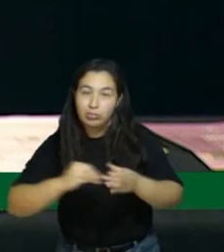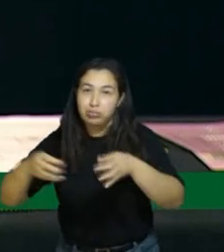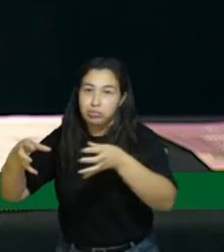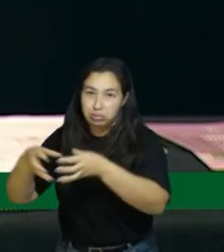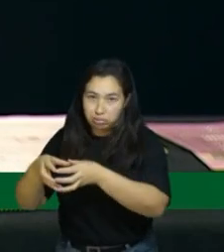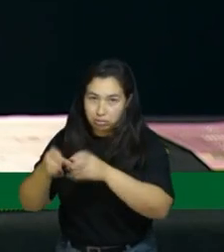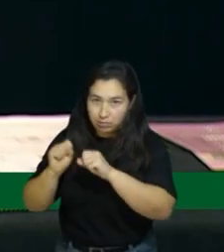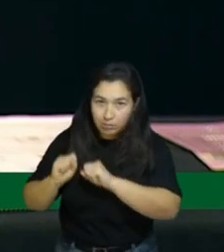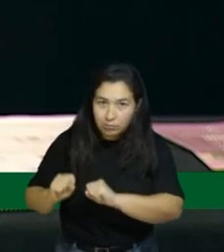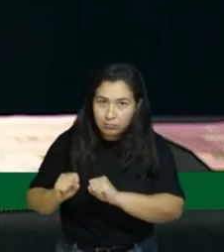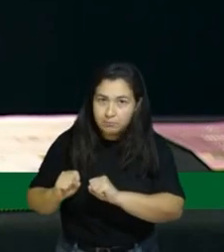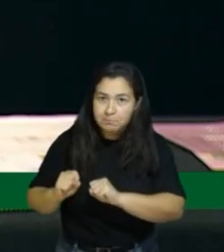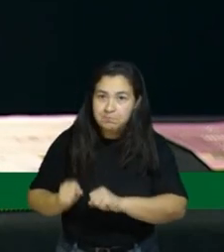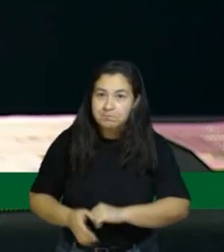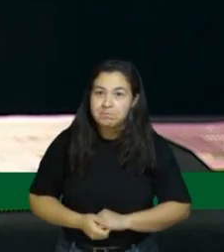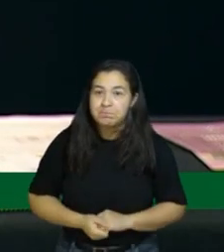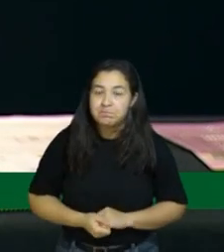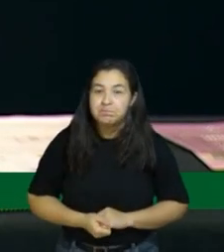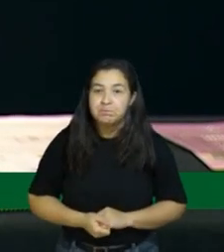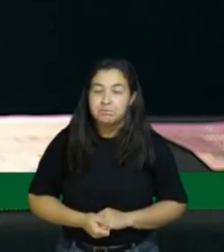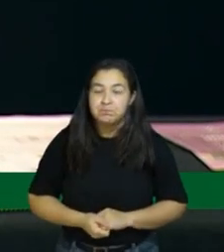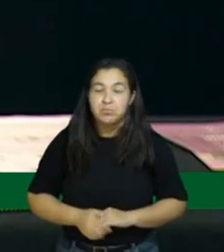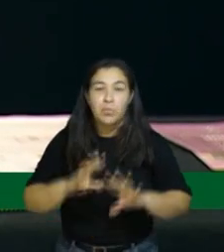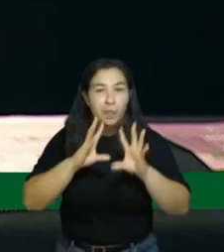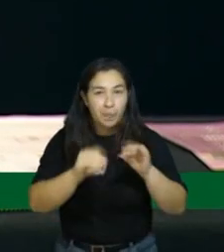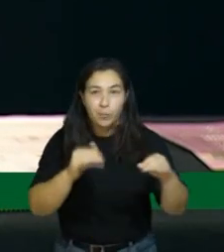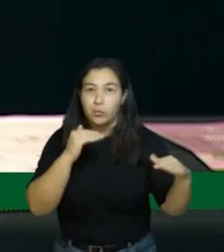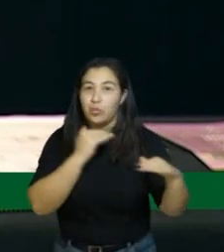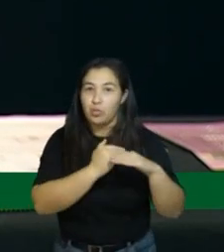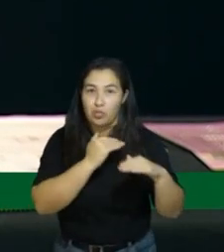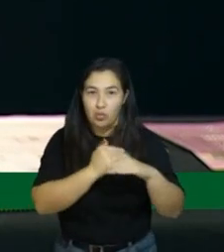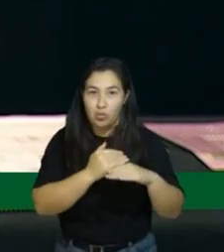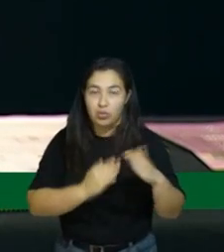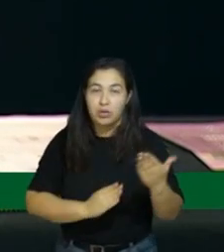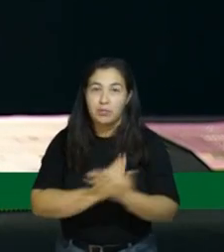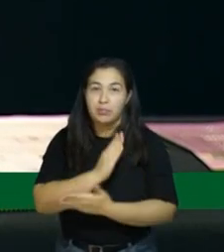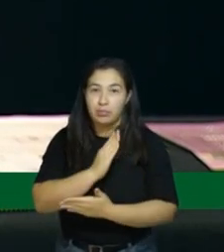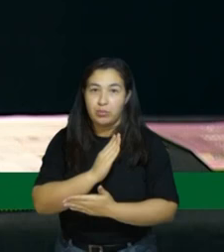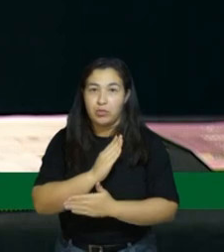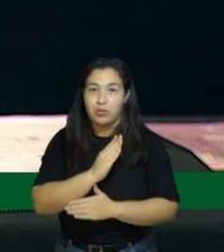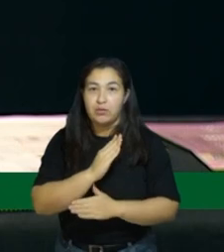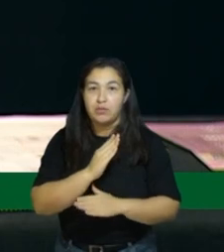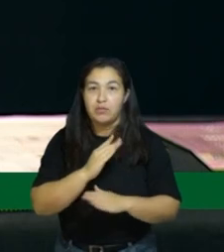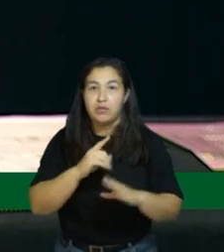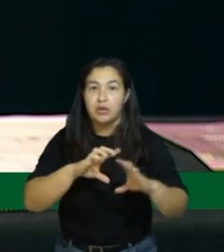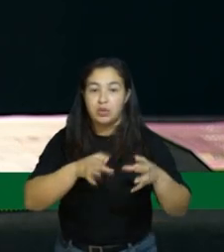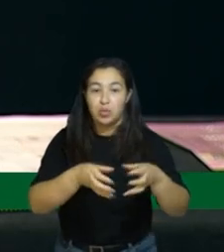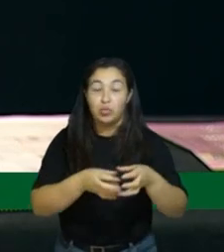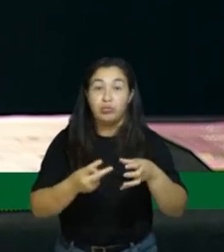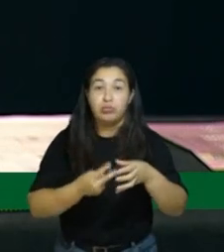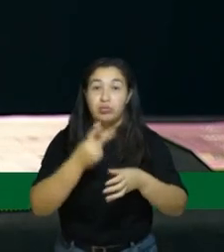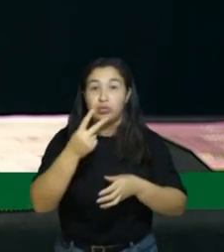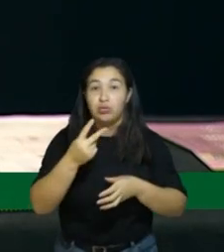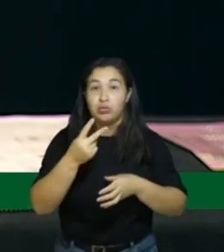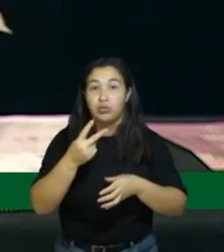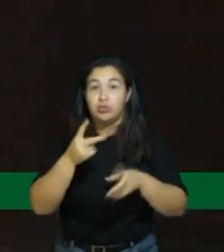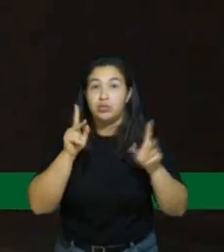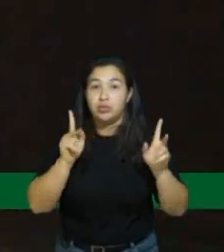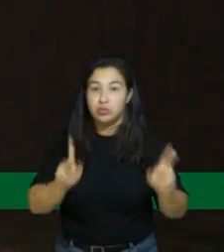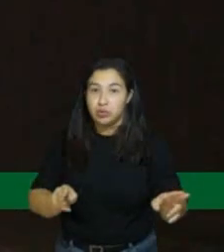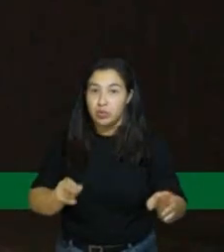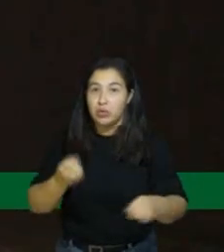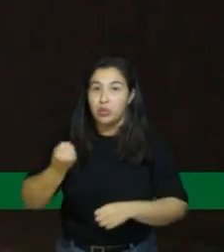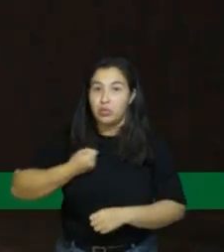turno com de acordo de todos os senhores deputados está aprovada em segundo turno com o mesmo número